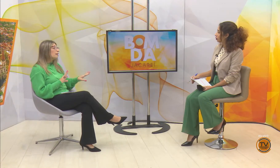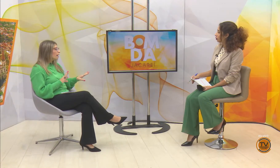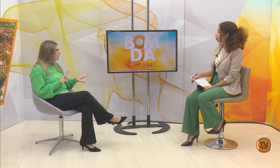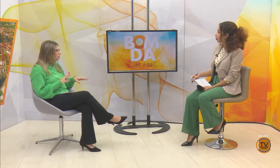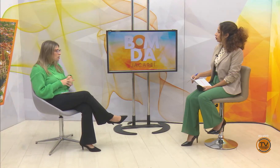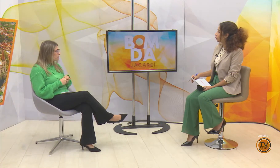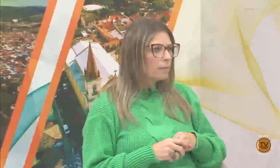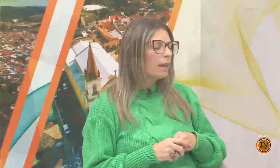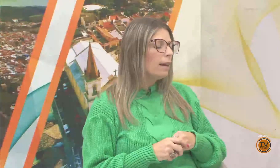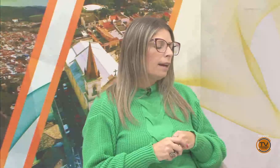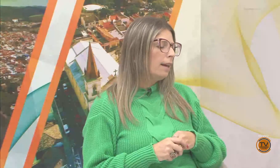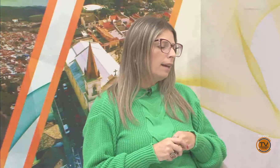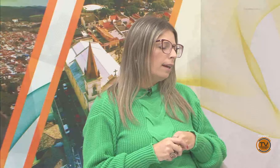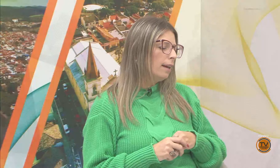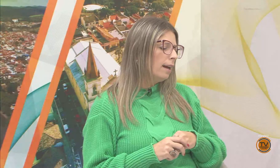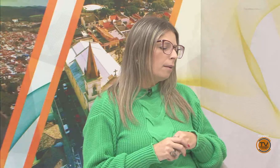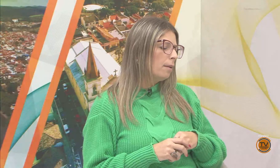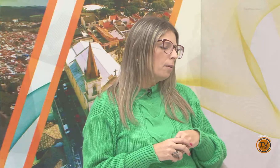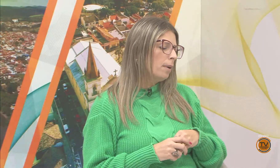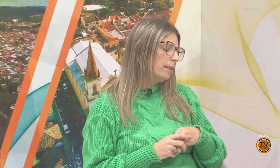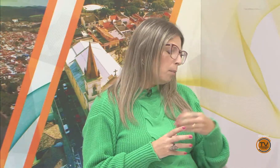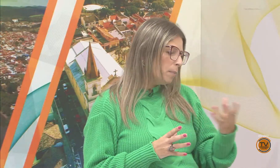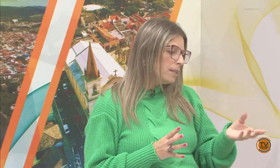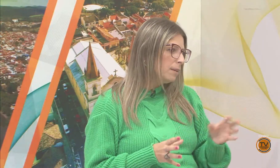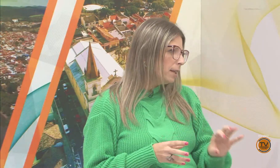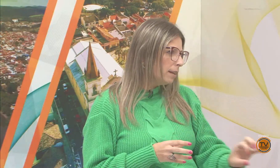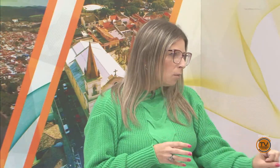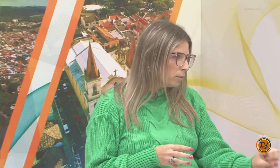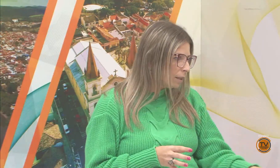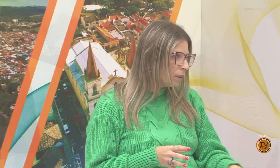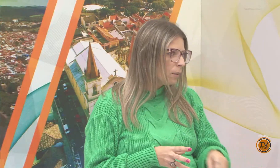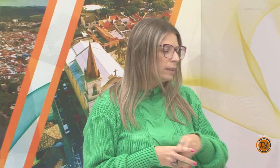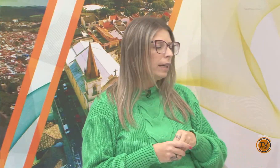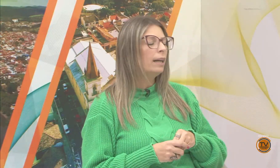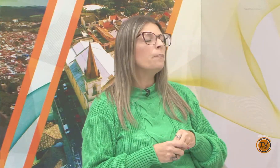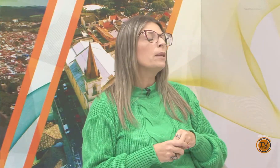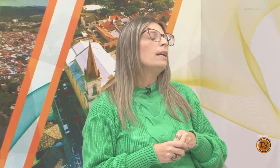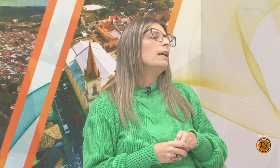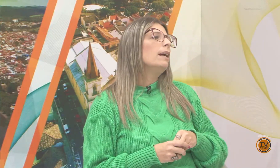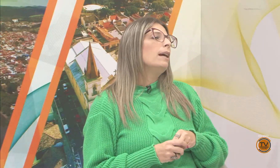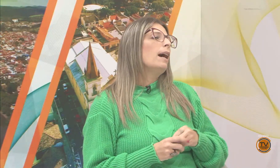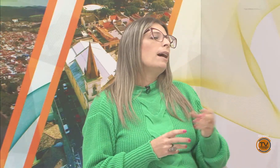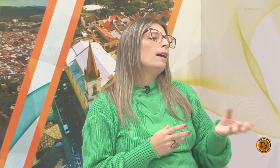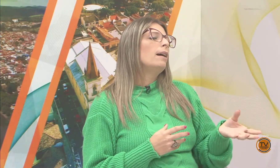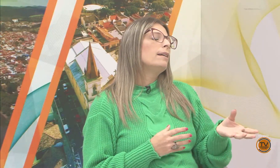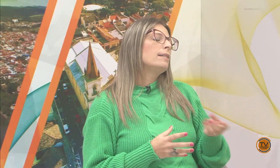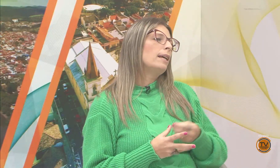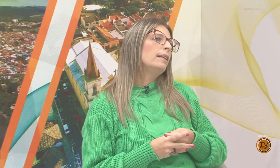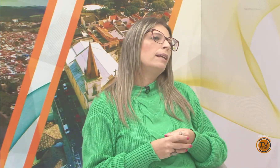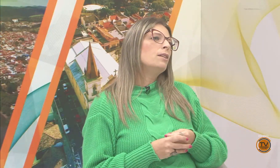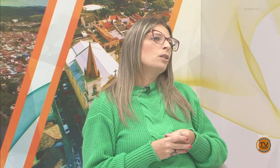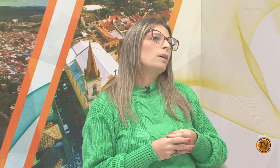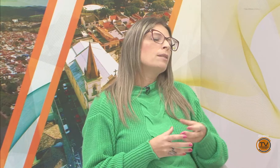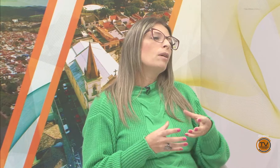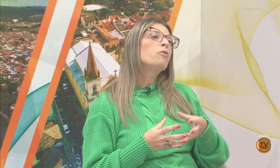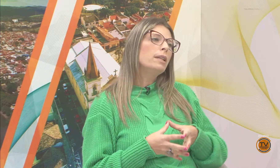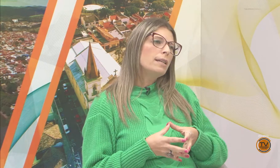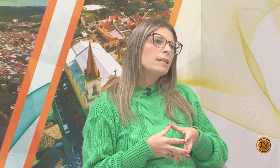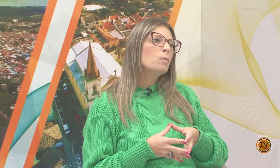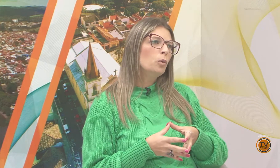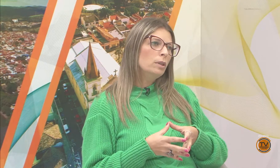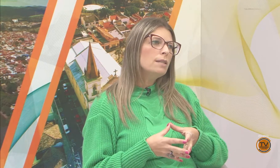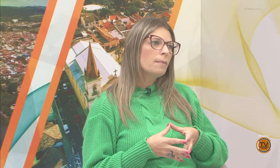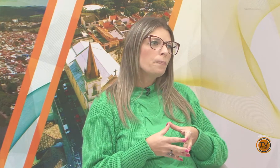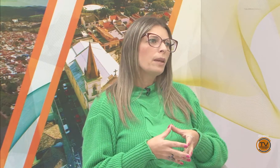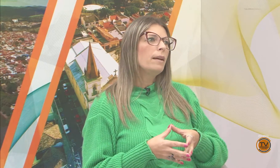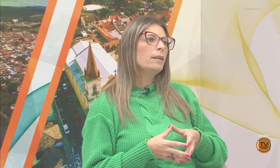contato, pode ser na creche, né? Até o bebezinho ele tem um contato ali com a terra. A Secretaria de Educação ela